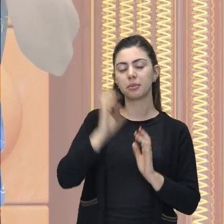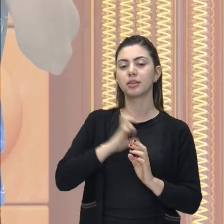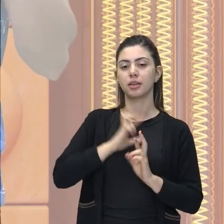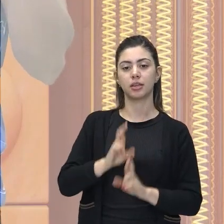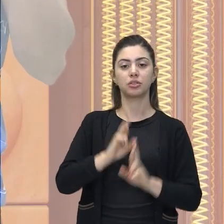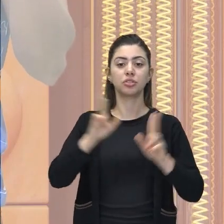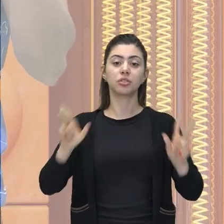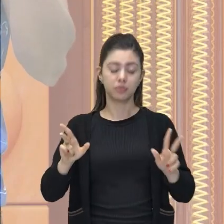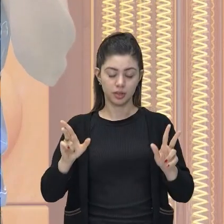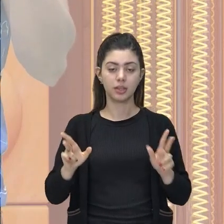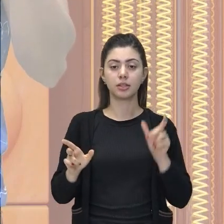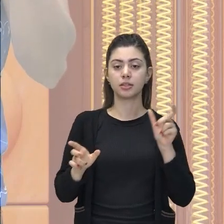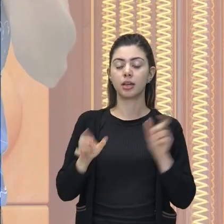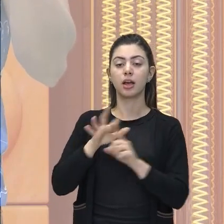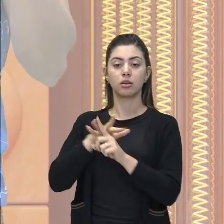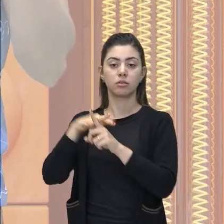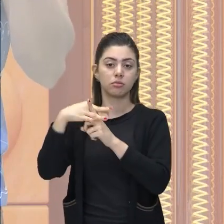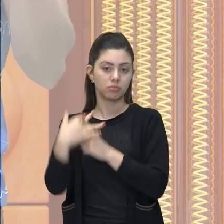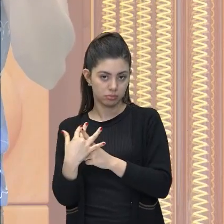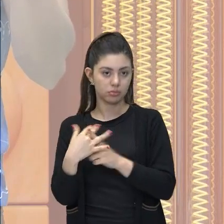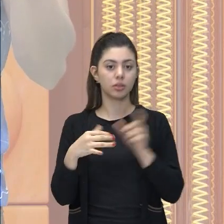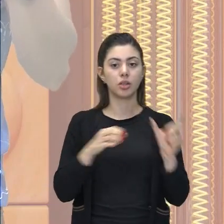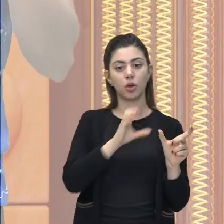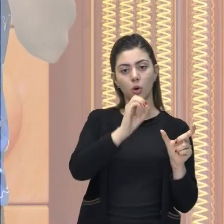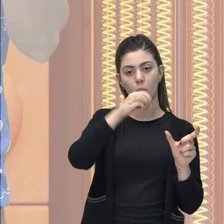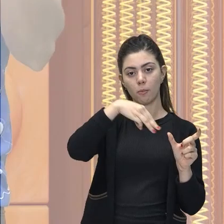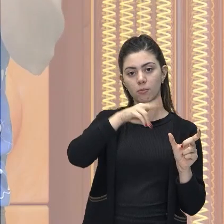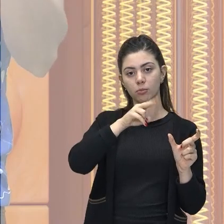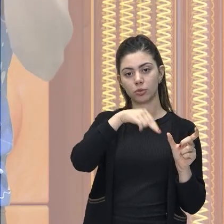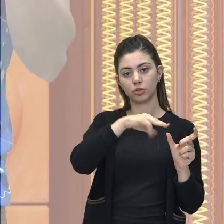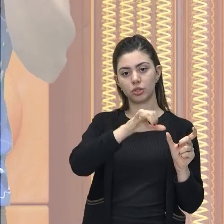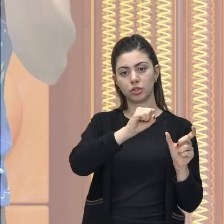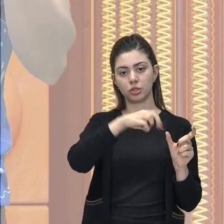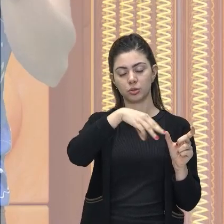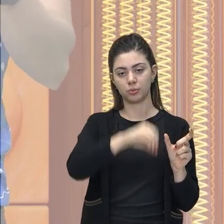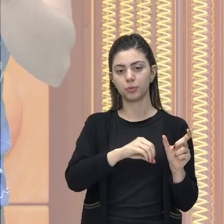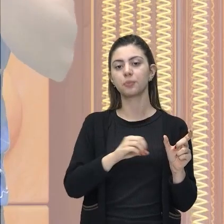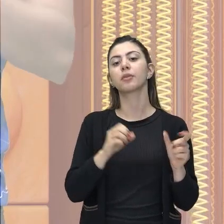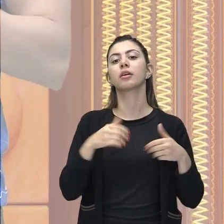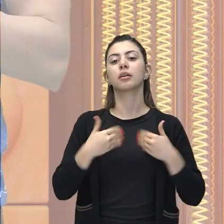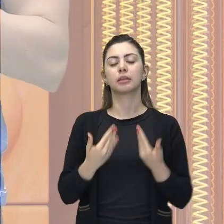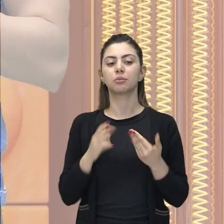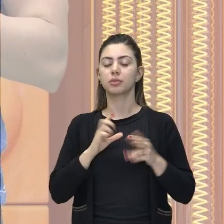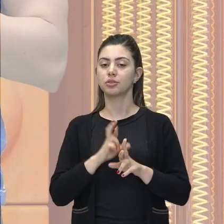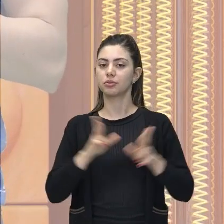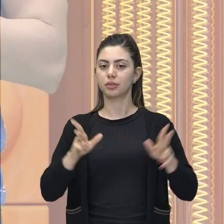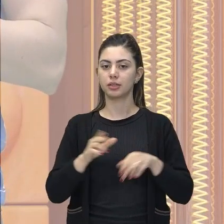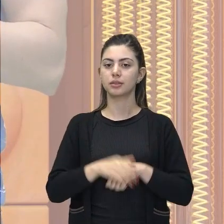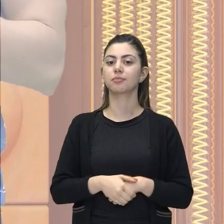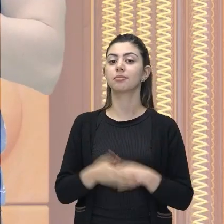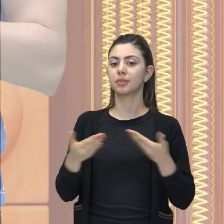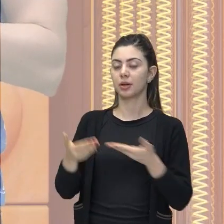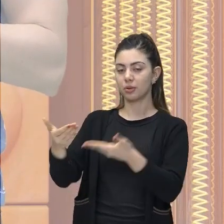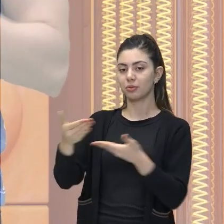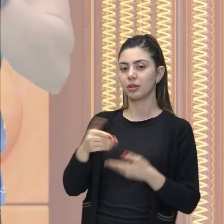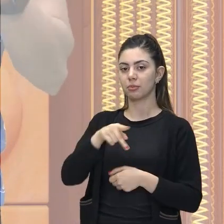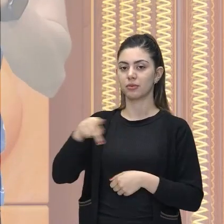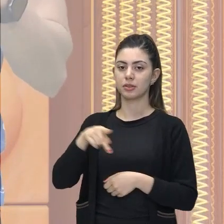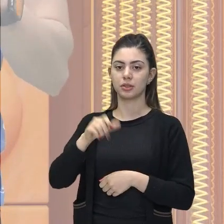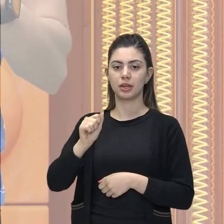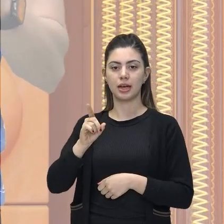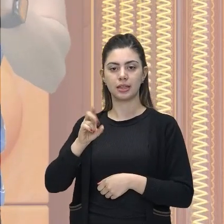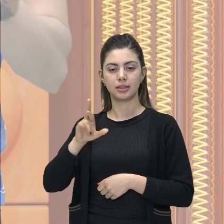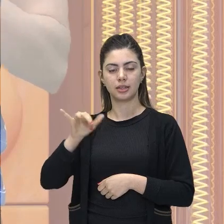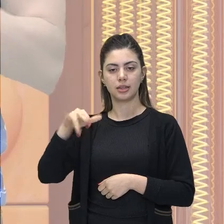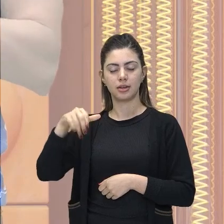entre socialismo e comunismo, tá bom? Socialismo e comunismo. Bem, a professora Adriana Cabral vai falar um pouco quais